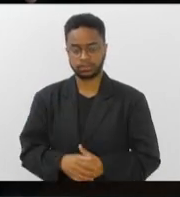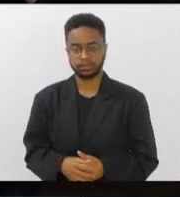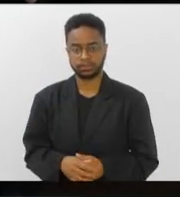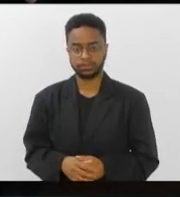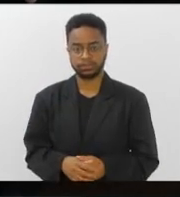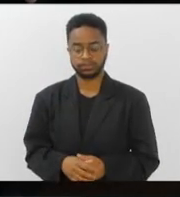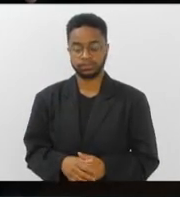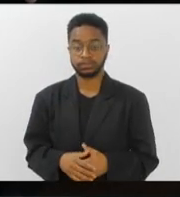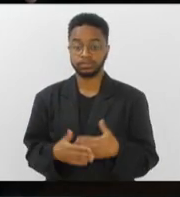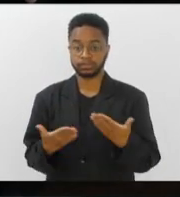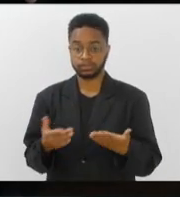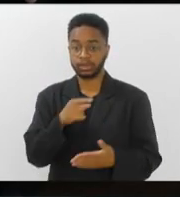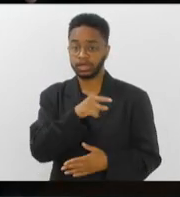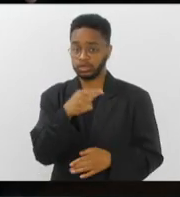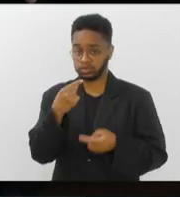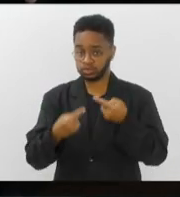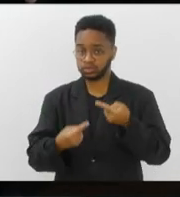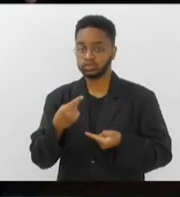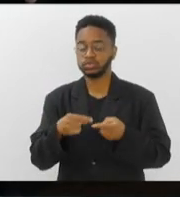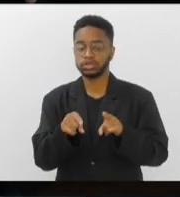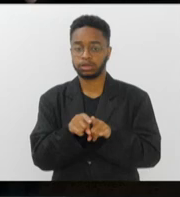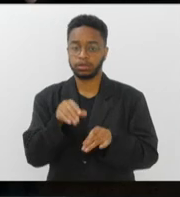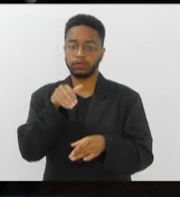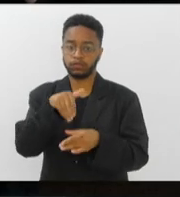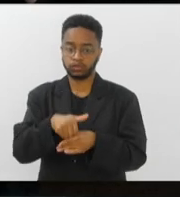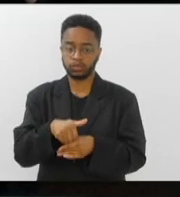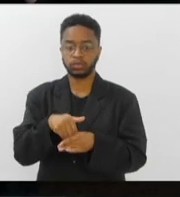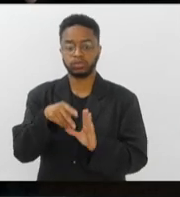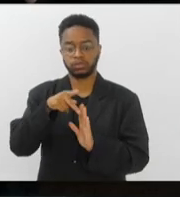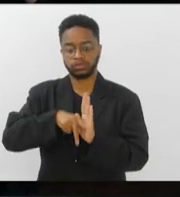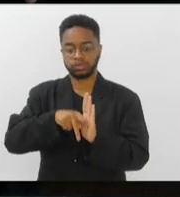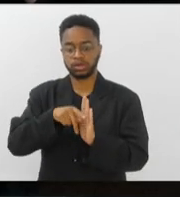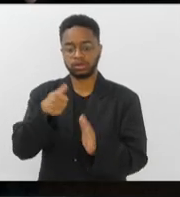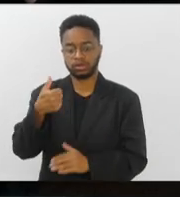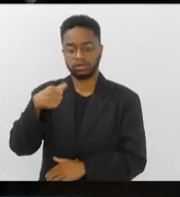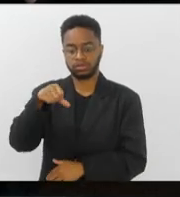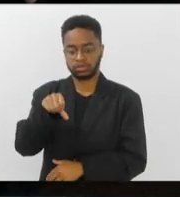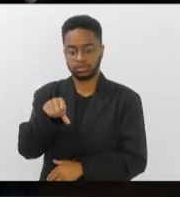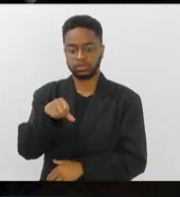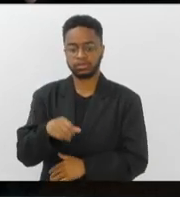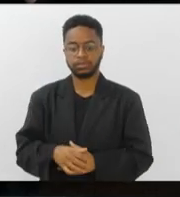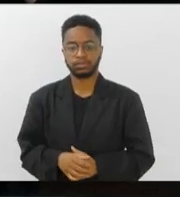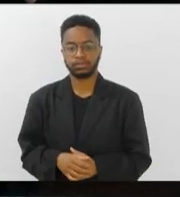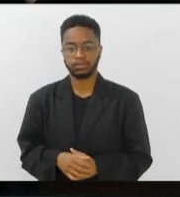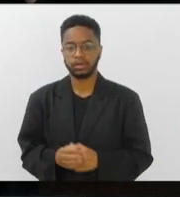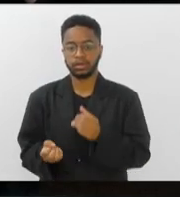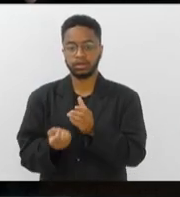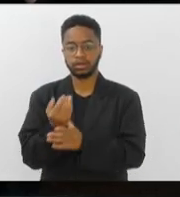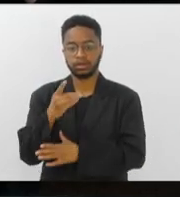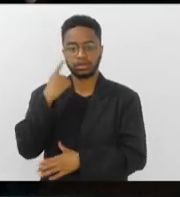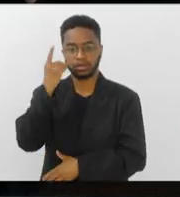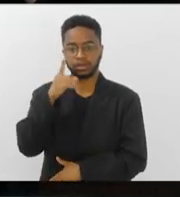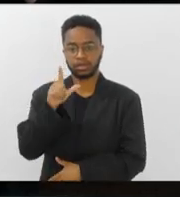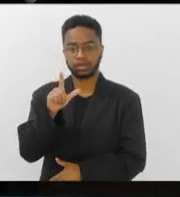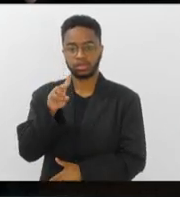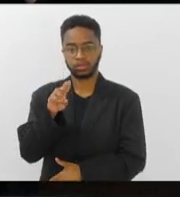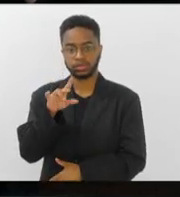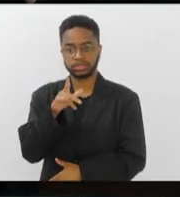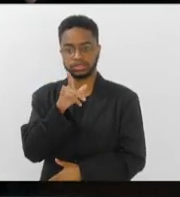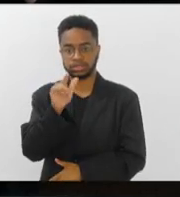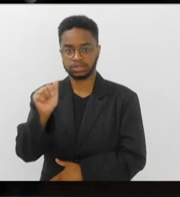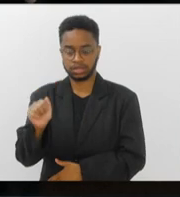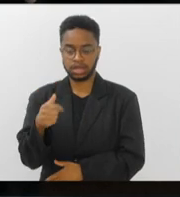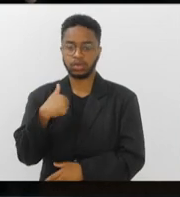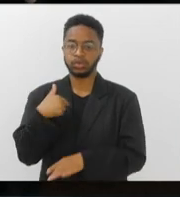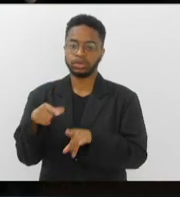Tanto discutiu quanto votou no projeto de 19. A autora é a deputada Lucinha. Eu me lembro porque eu também